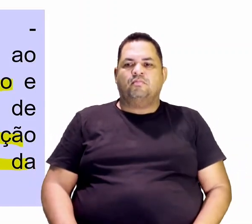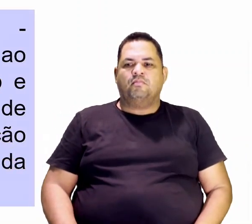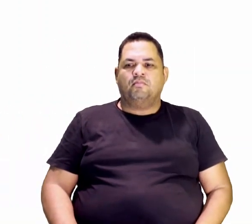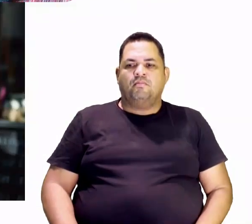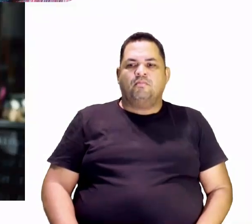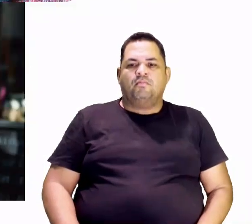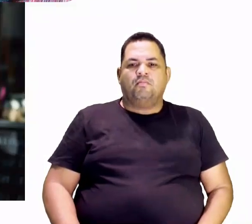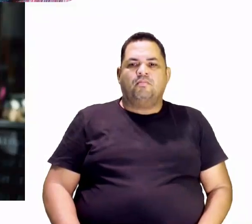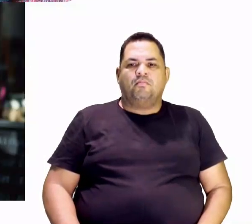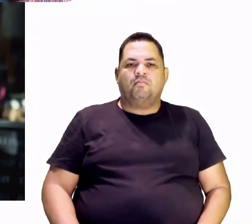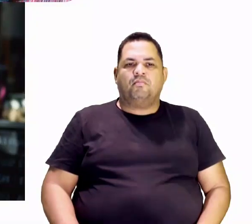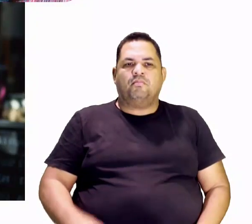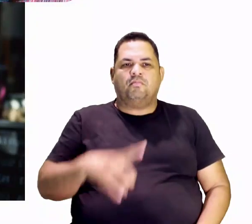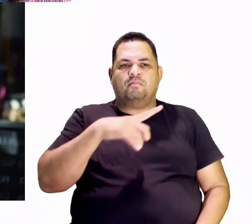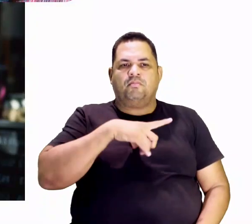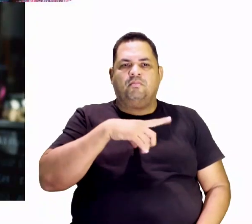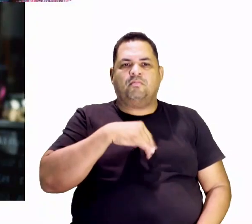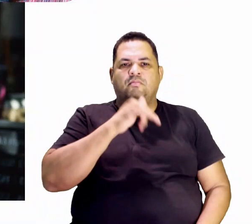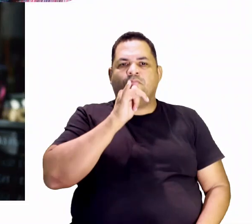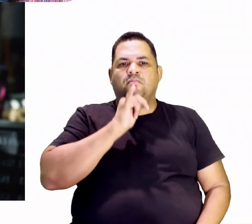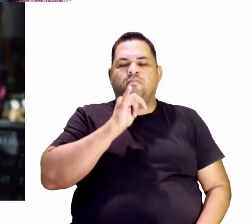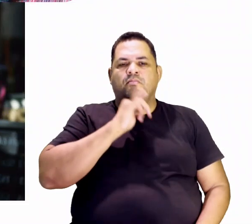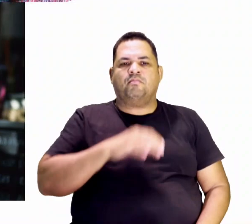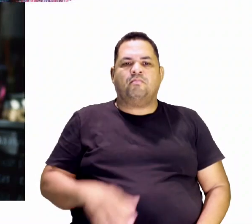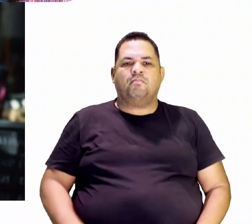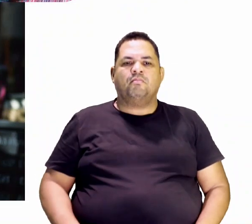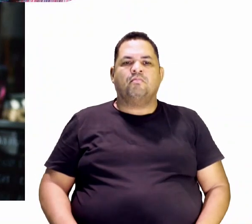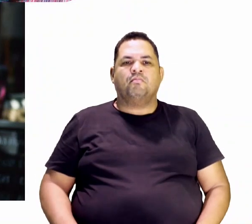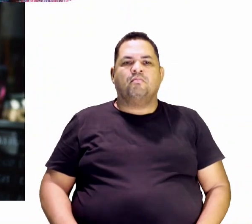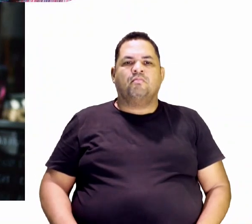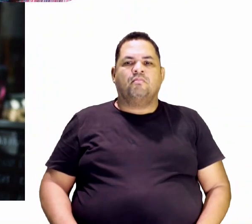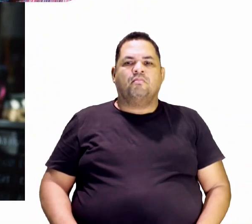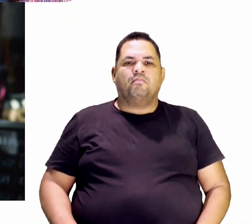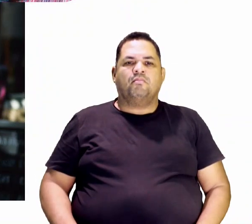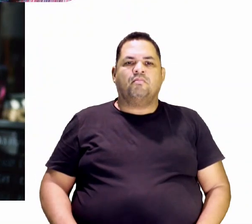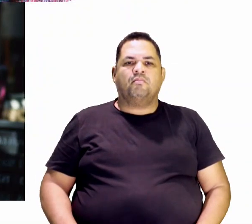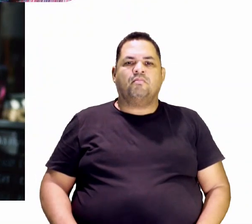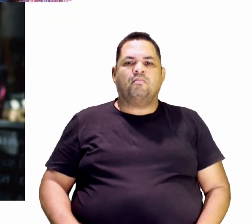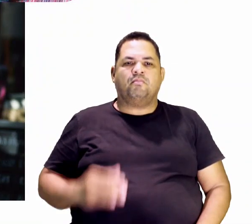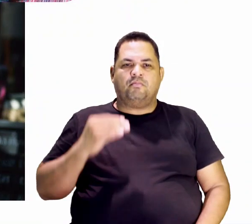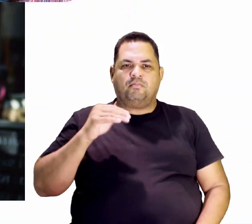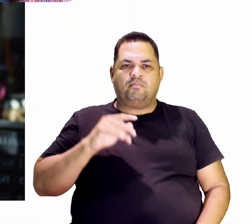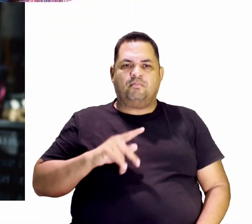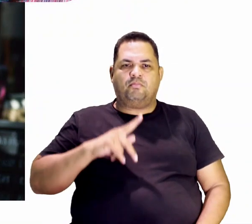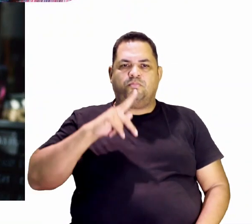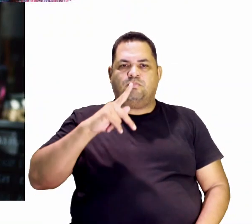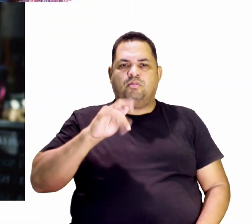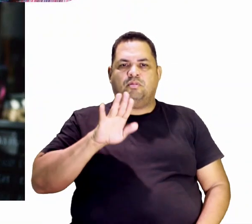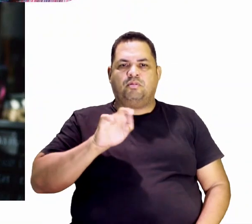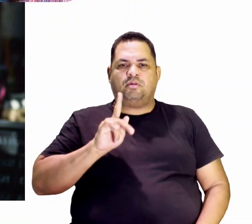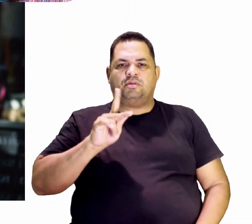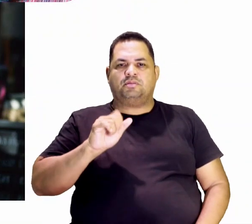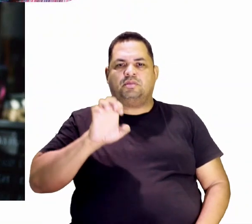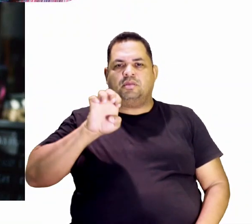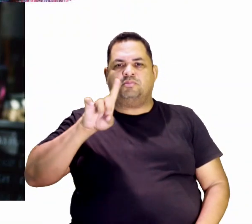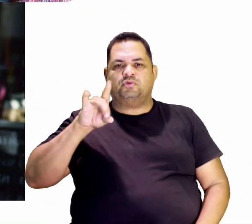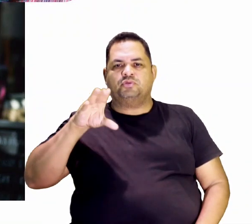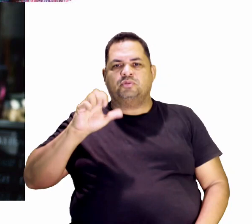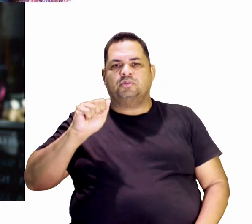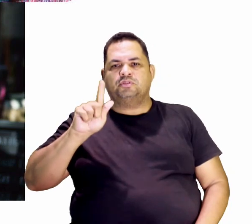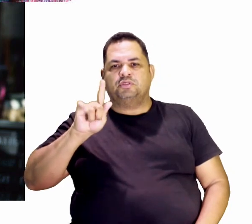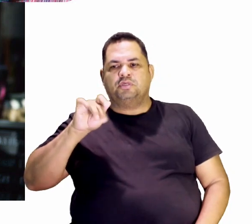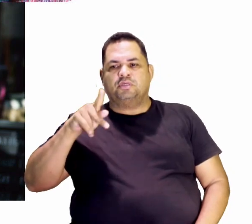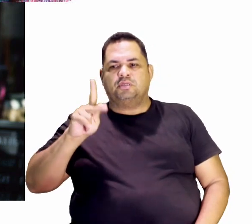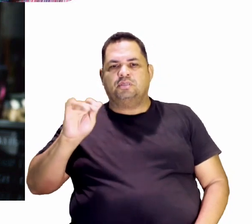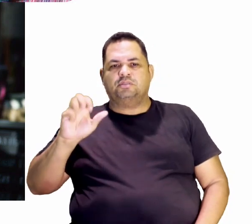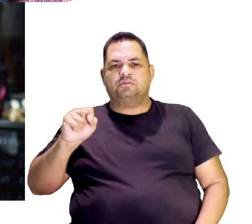Bacana. Temos aqui alguns exemplos. Então nós temos aí, por exemplo, os punks, os emos, os geeks e